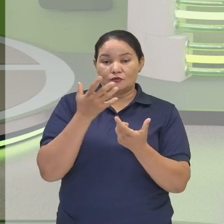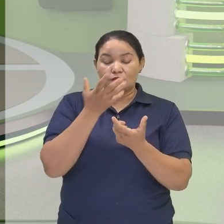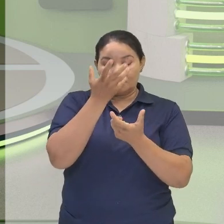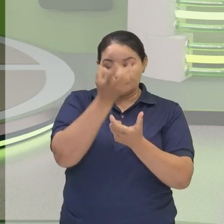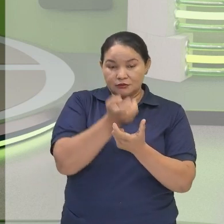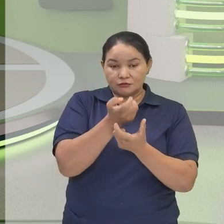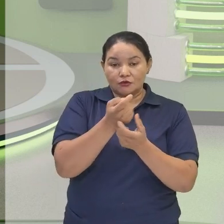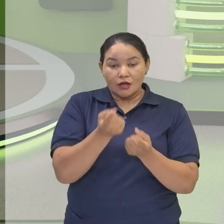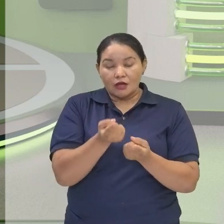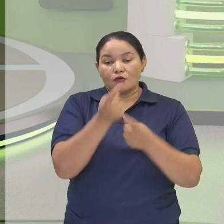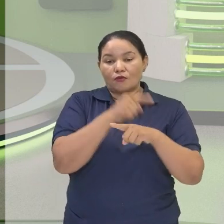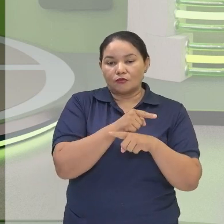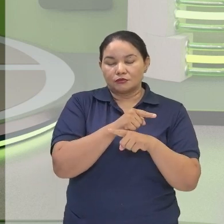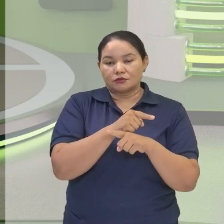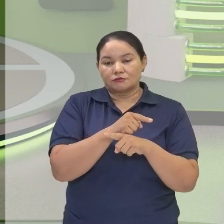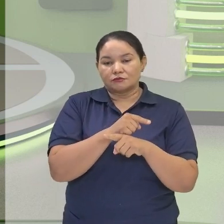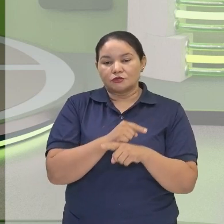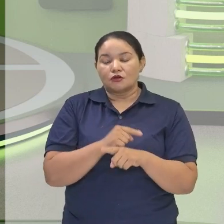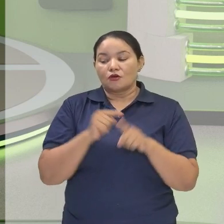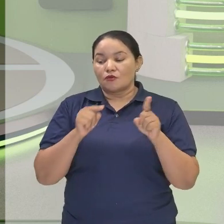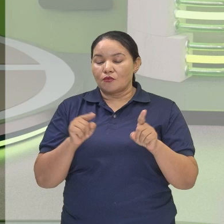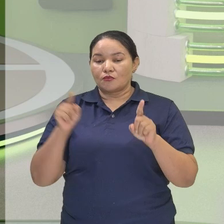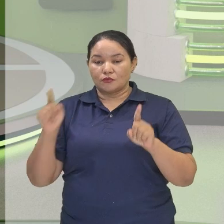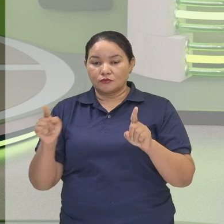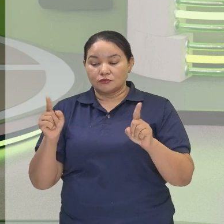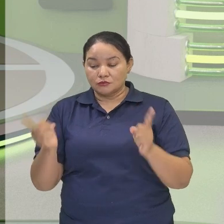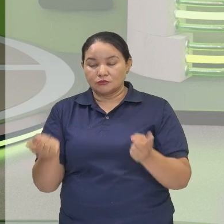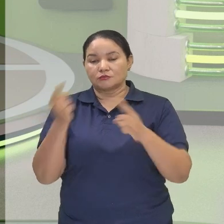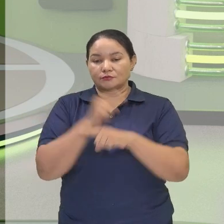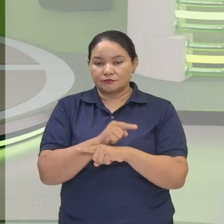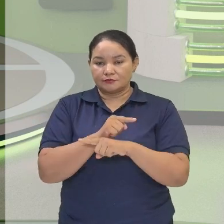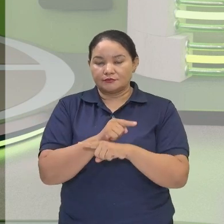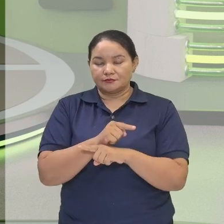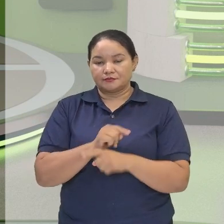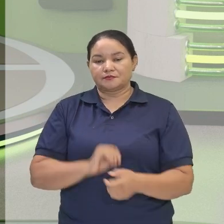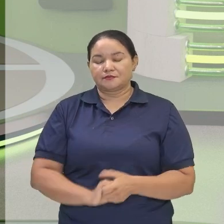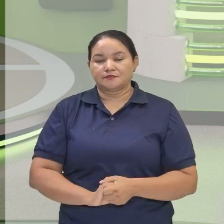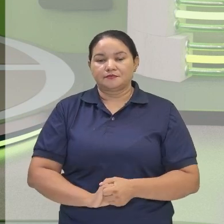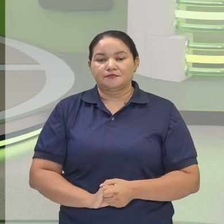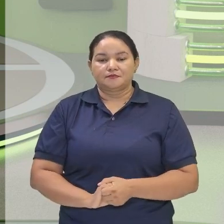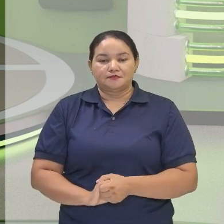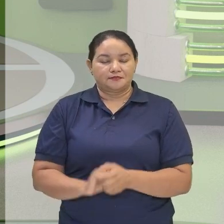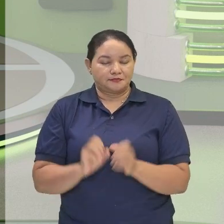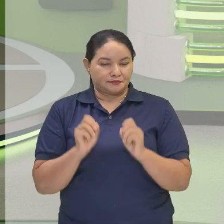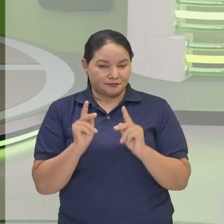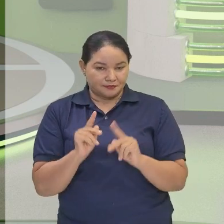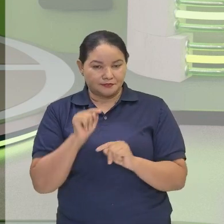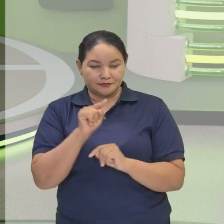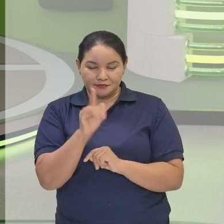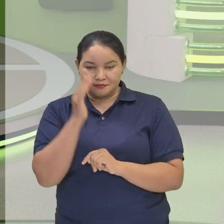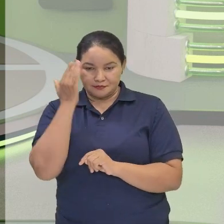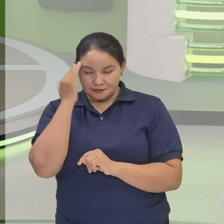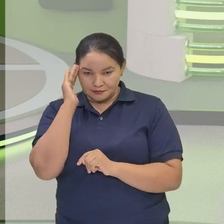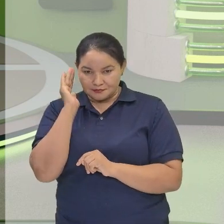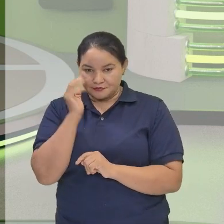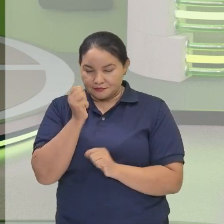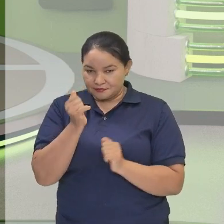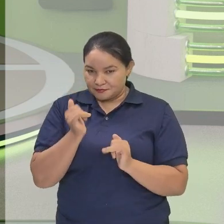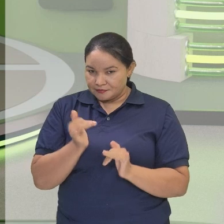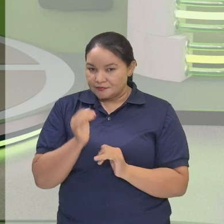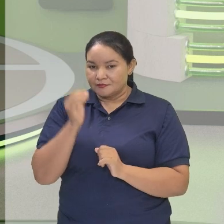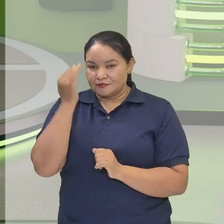contra-eletromotriz. Um é como se fosse o oposto do outro. Muito bem, Cecília. Satisfeita, então, com a explicação?